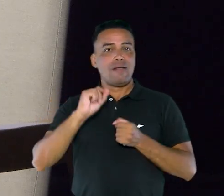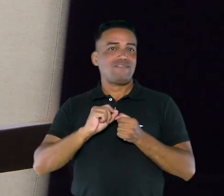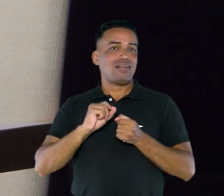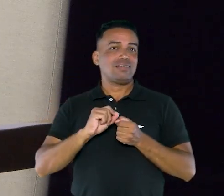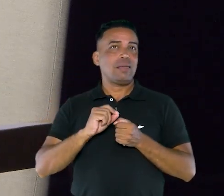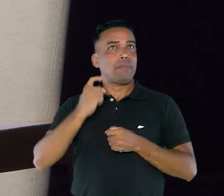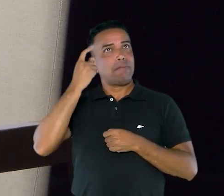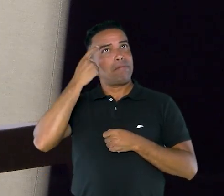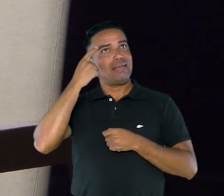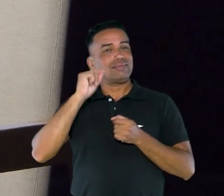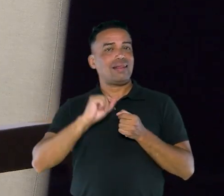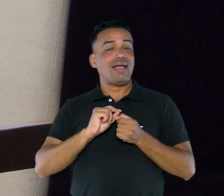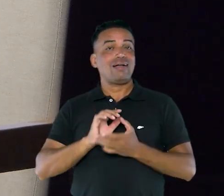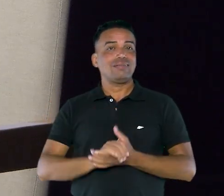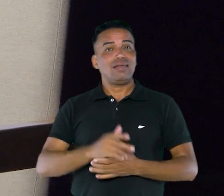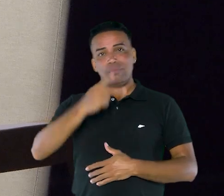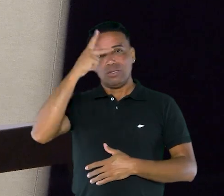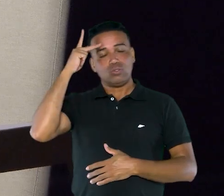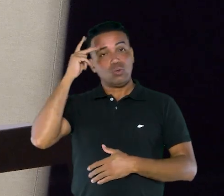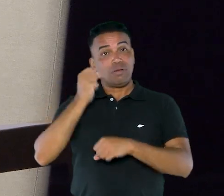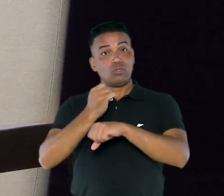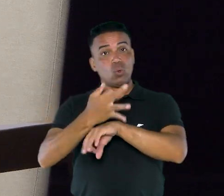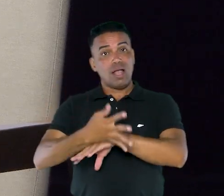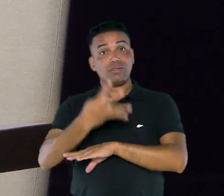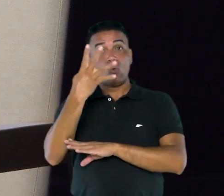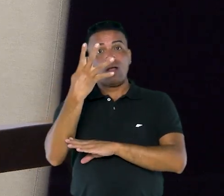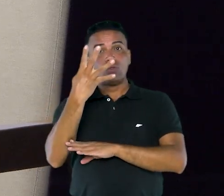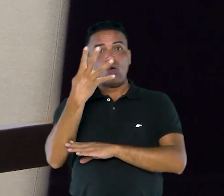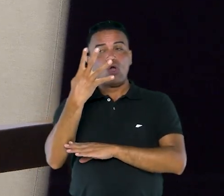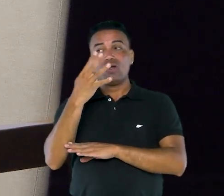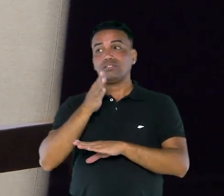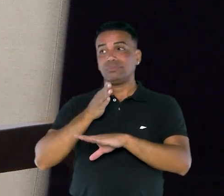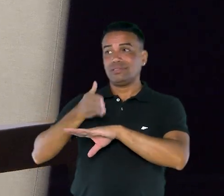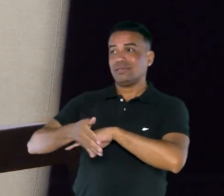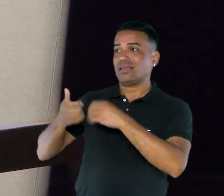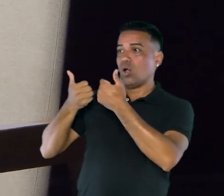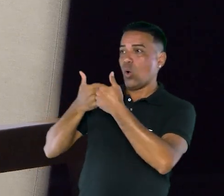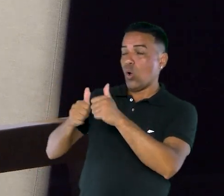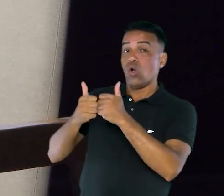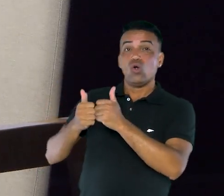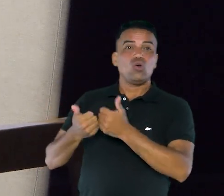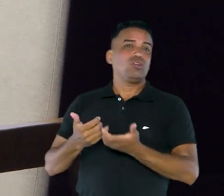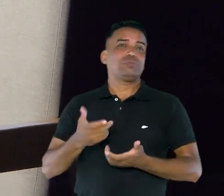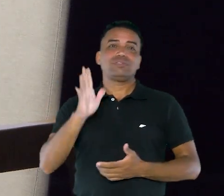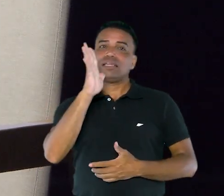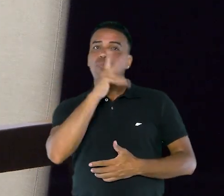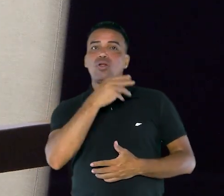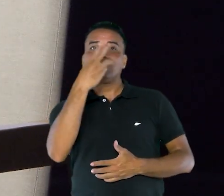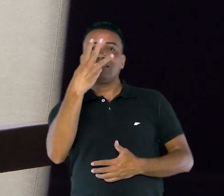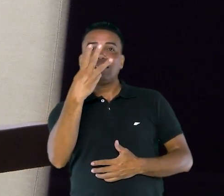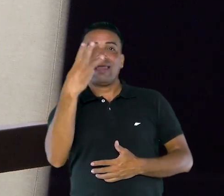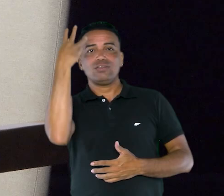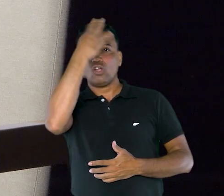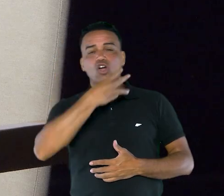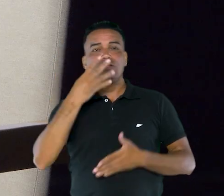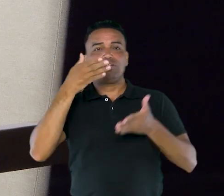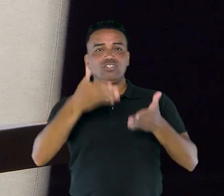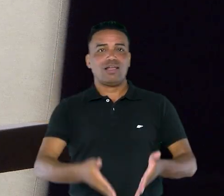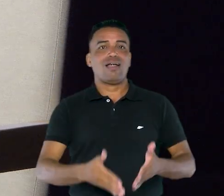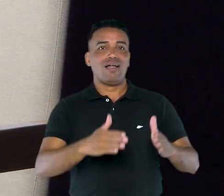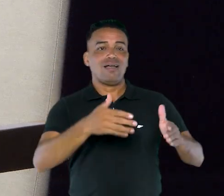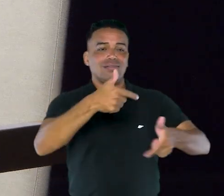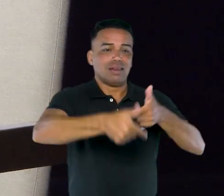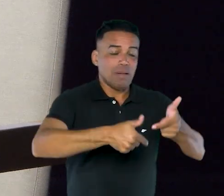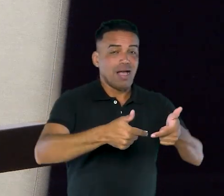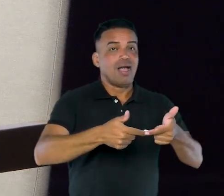nada. Entendeu? Uma pessoa que acorda 4 horas da manhã, tem que pegar um transporte e gastar 3 horas para chegar no trabalho, depois vai chegar em casa às 10